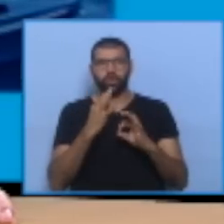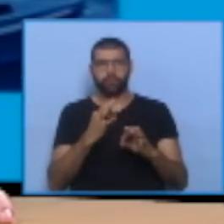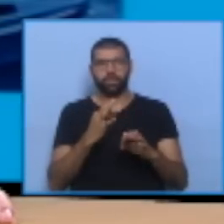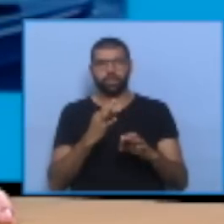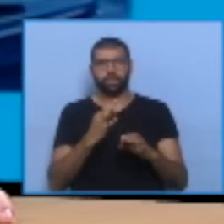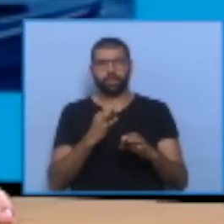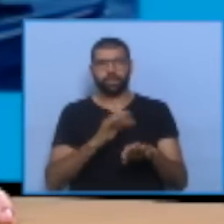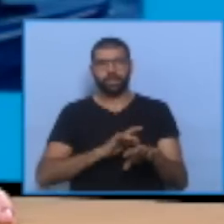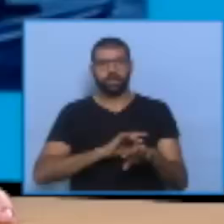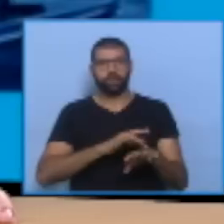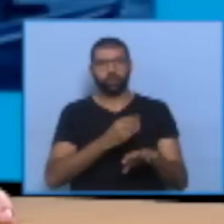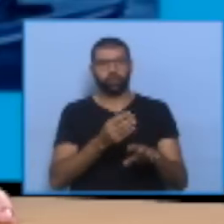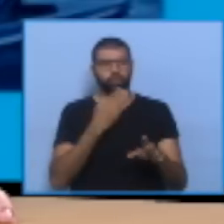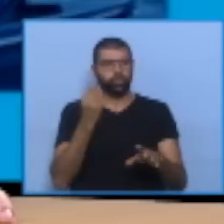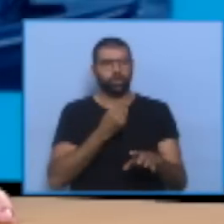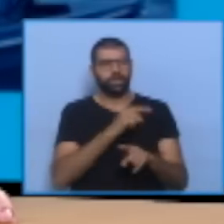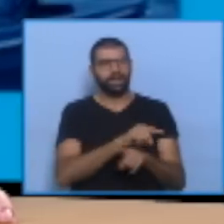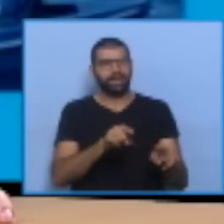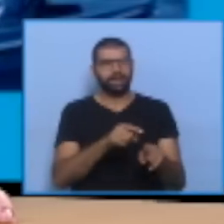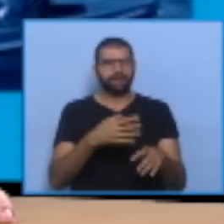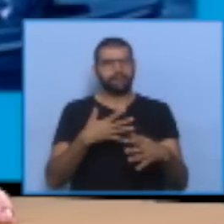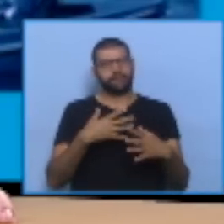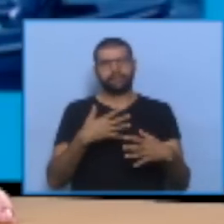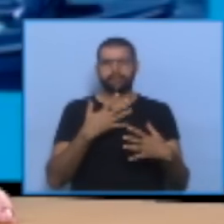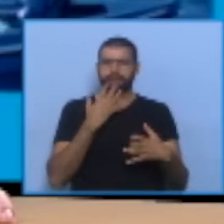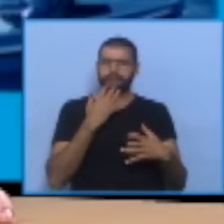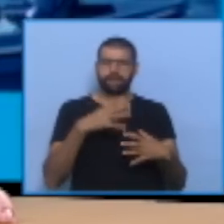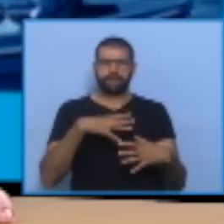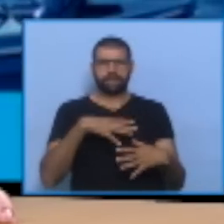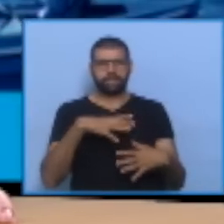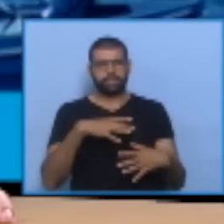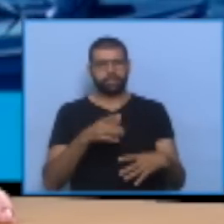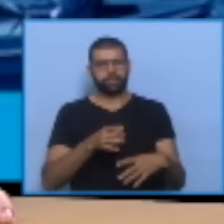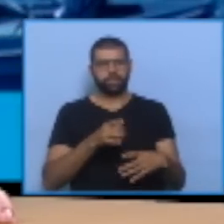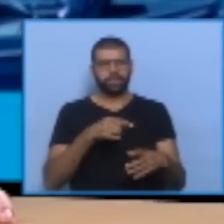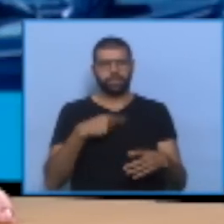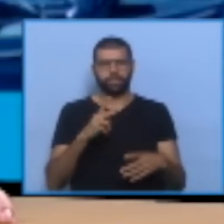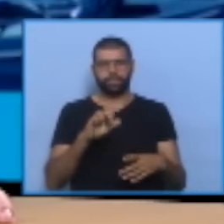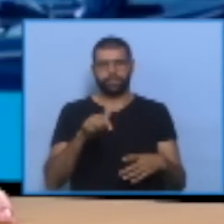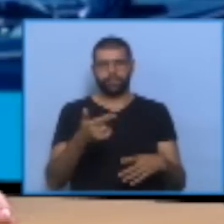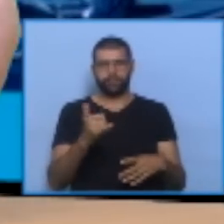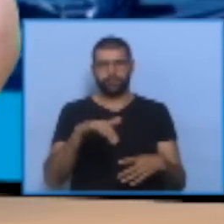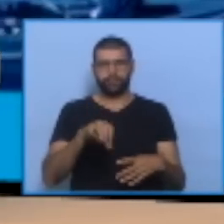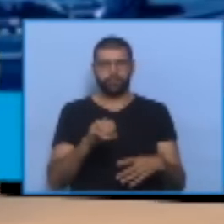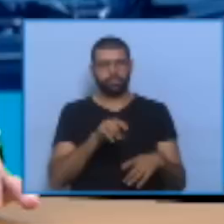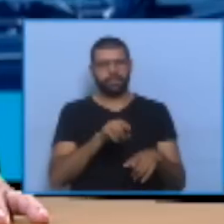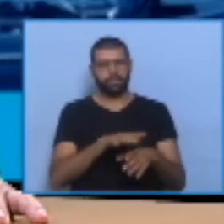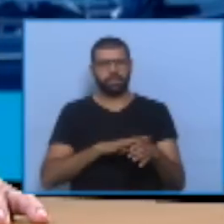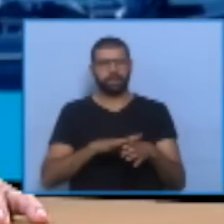não sensibilizar demasiado os jovens para que eles fiquem com receio de que realmente ser vicentino é uma situação,